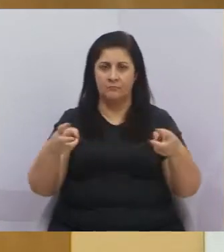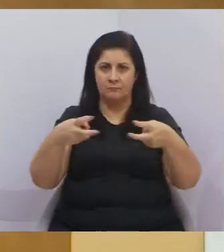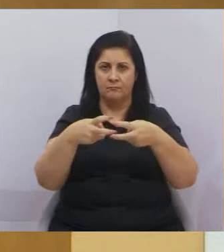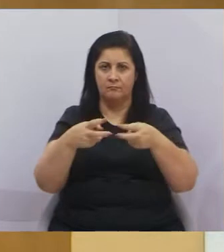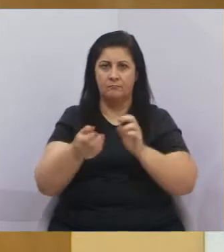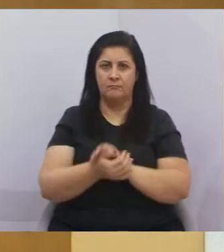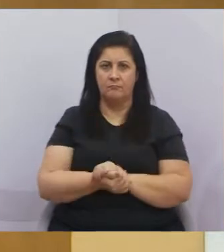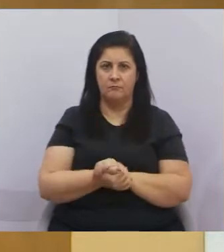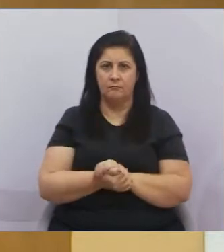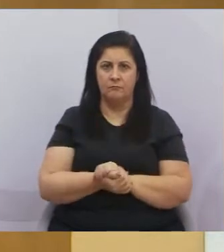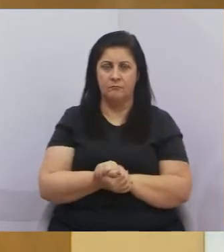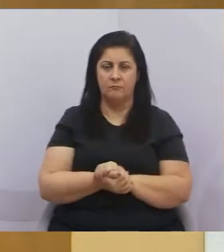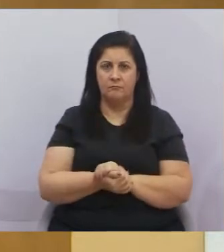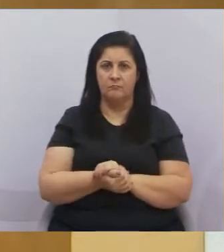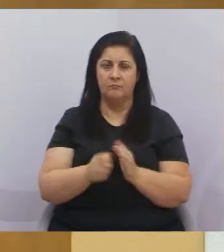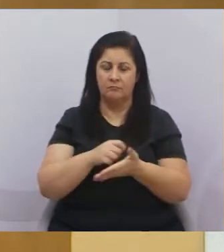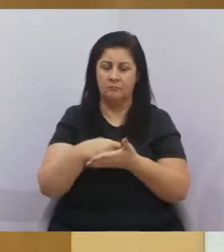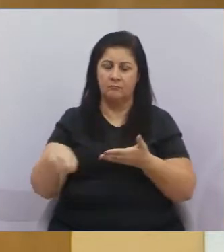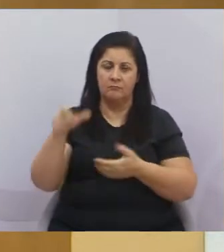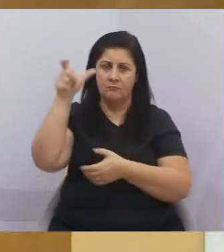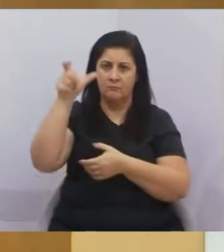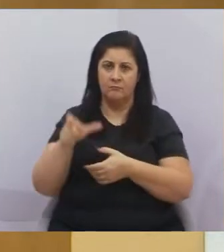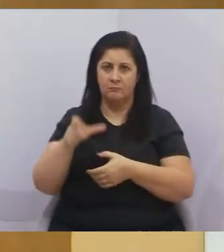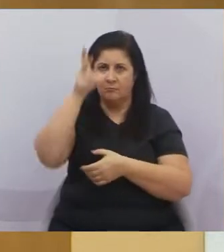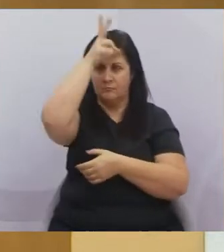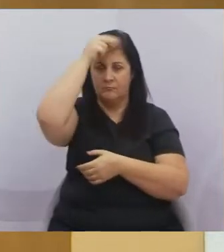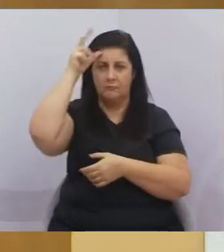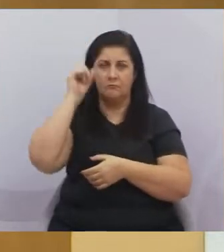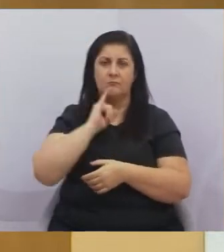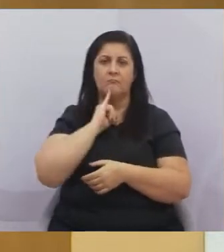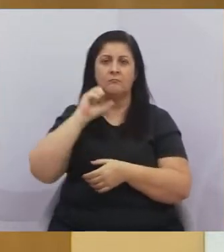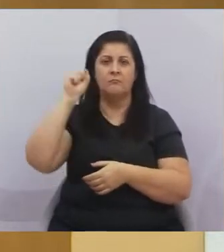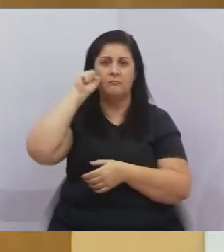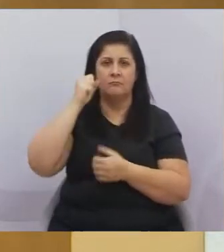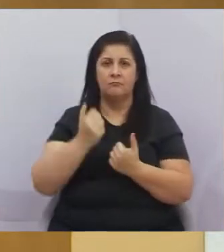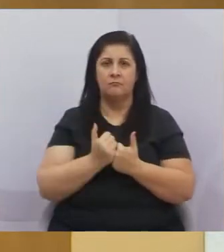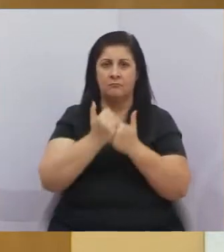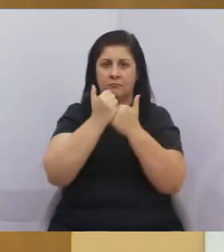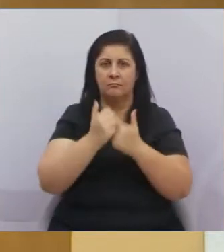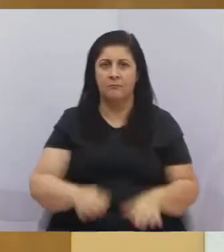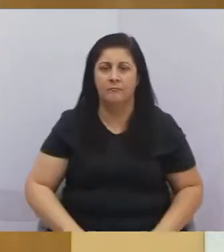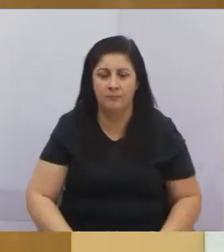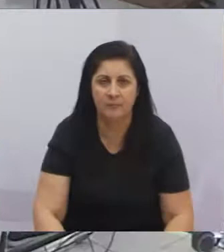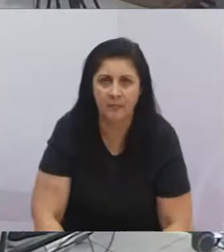Legislativa. Assina Isaías Jair Santana, Prefeito Municipal de Jacareí.